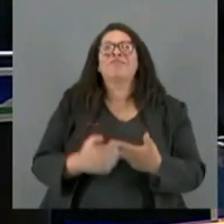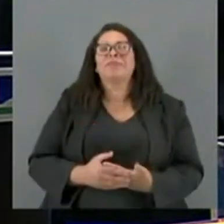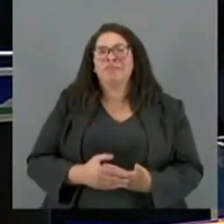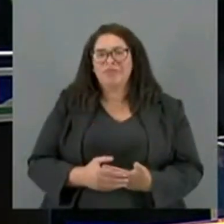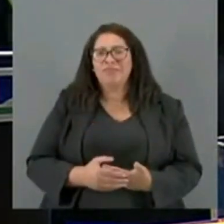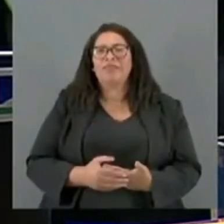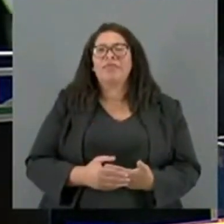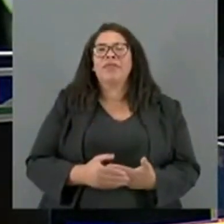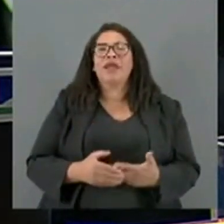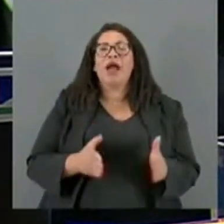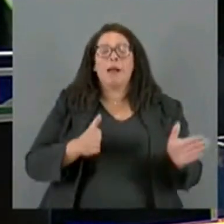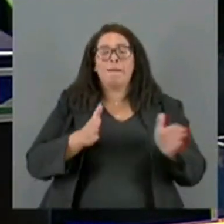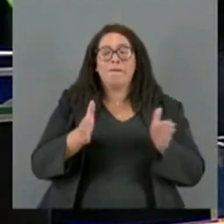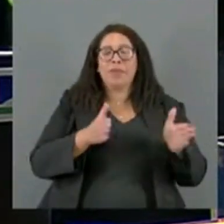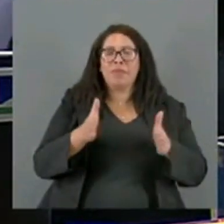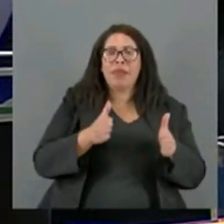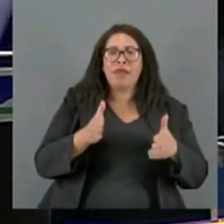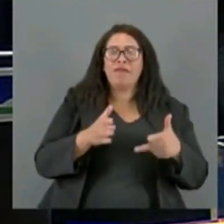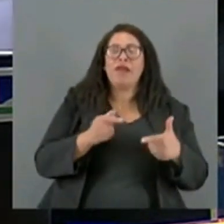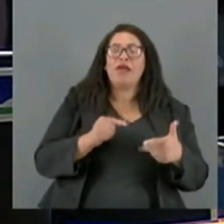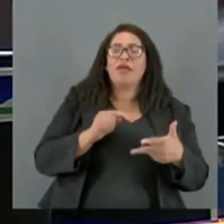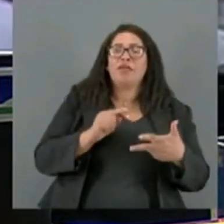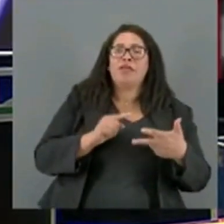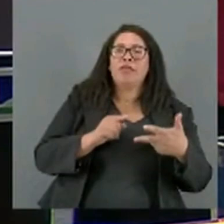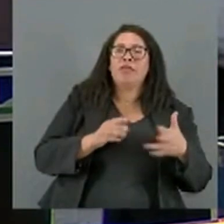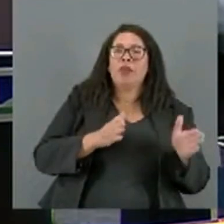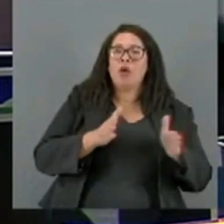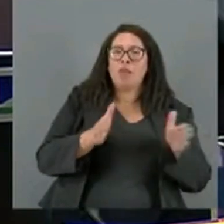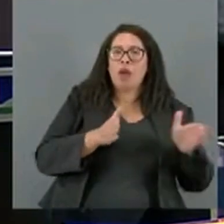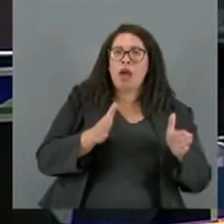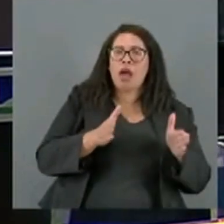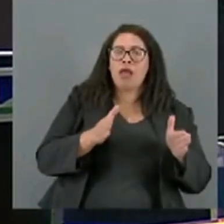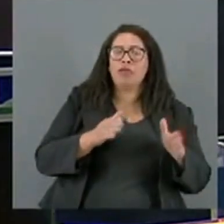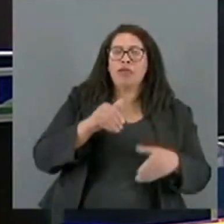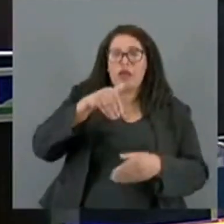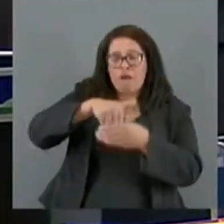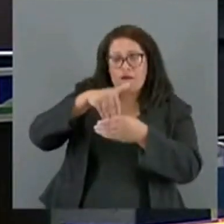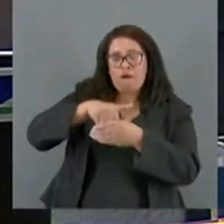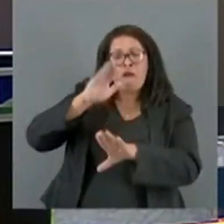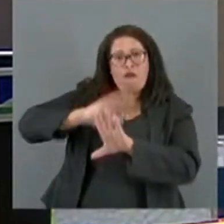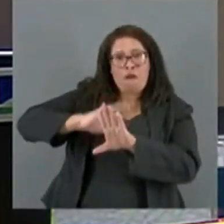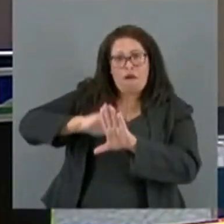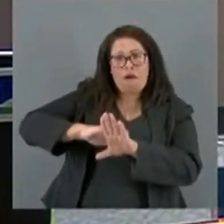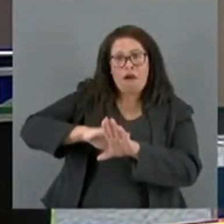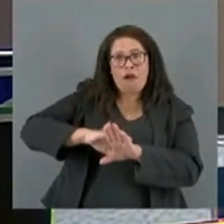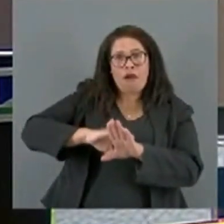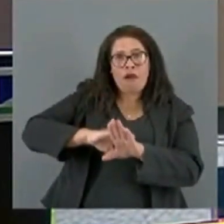fase, os eminentes integrantes do Pleno do Superior Tribunal de Justiça,